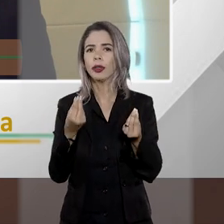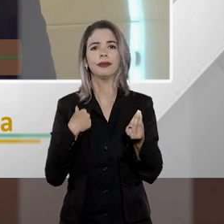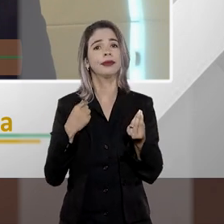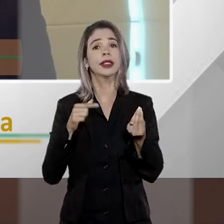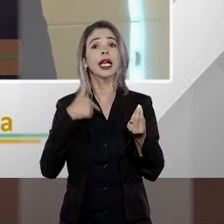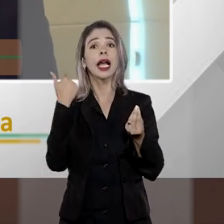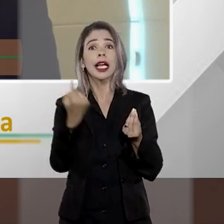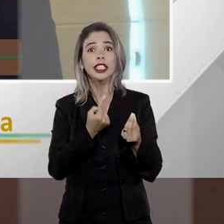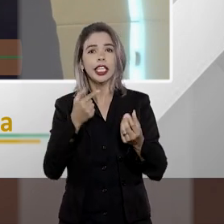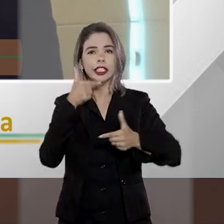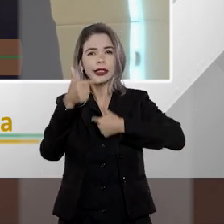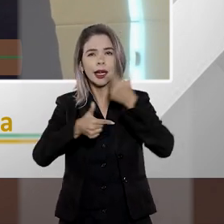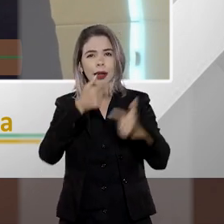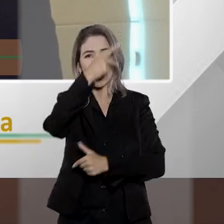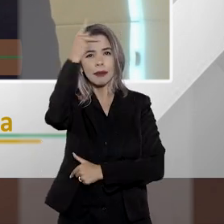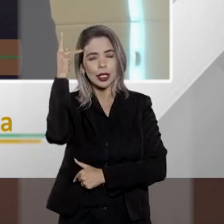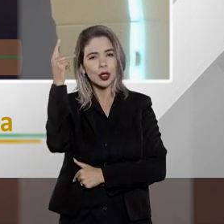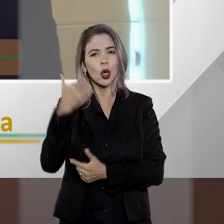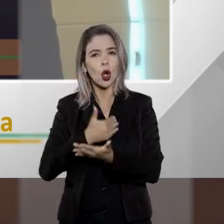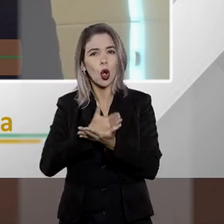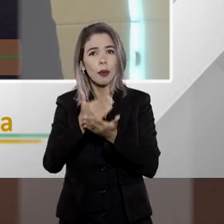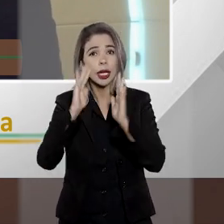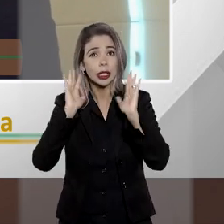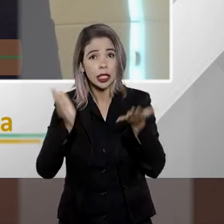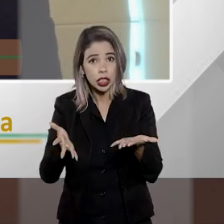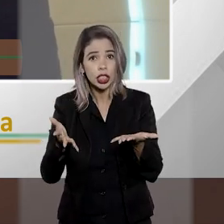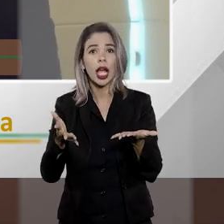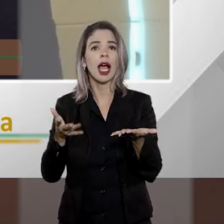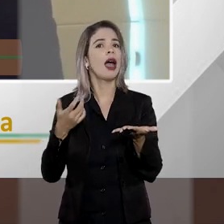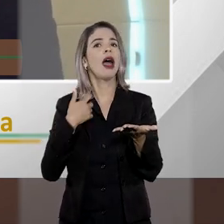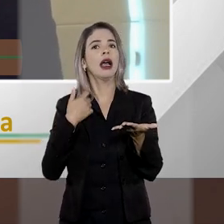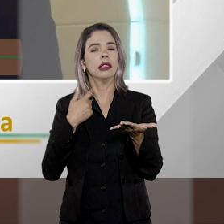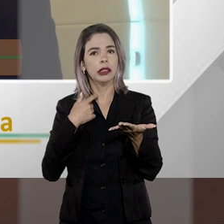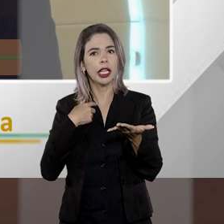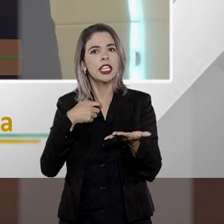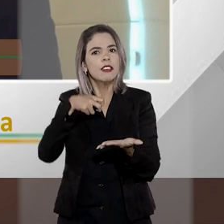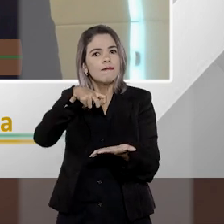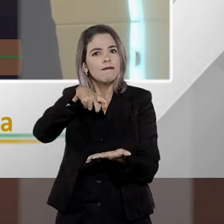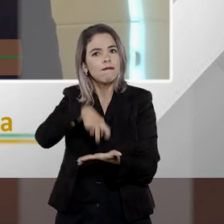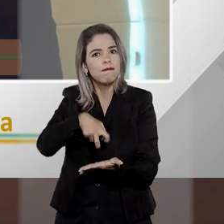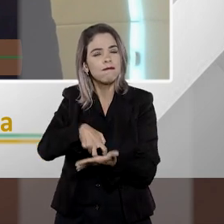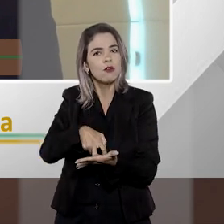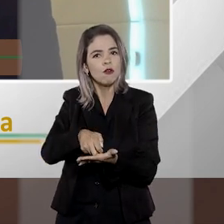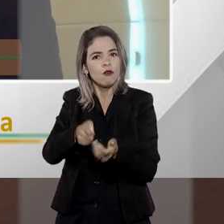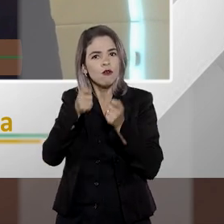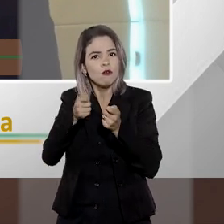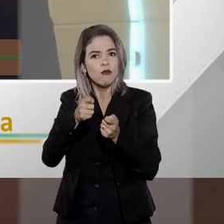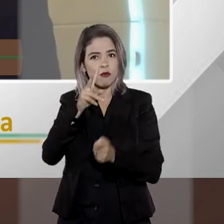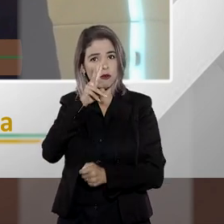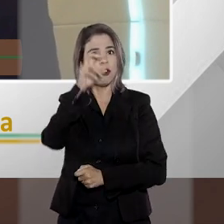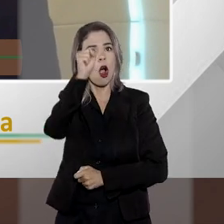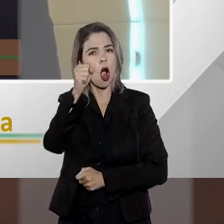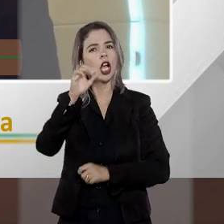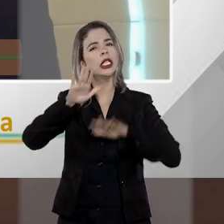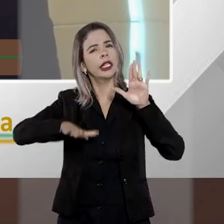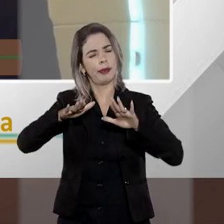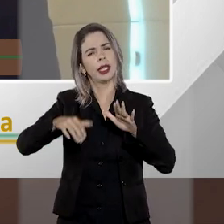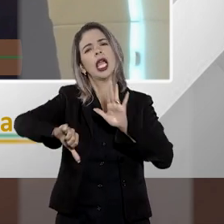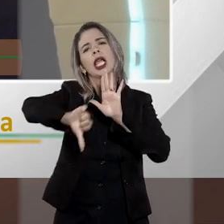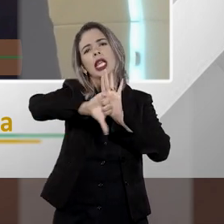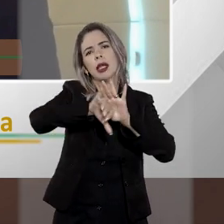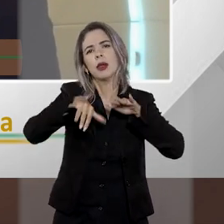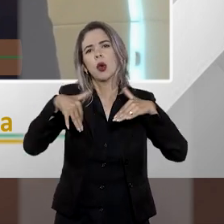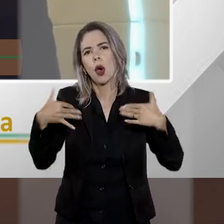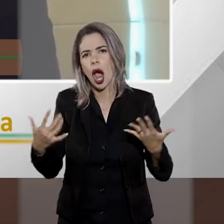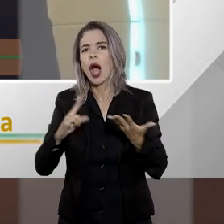com a ideia de que indivíduos comecem em um regime mais rígido, mais gravoso, evidentemente, a depender do crime, a depender